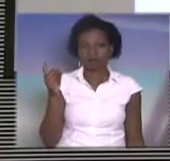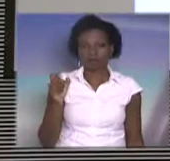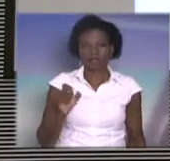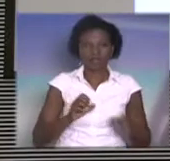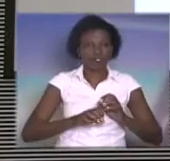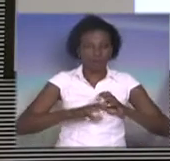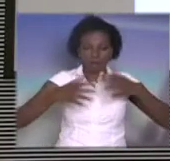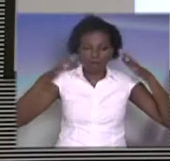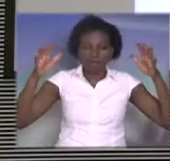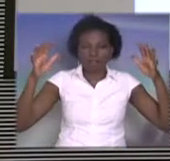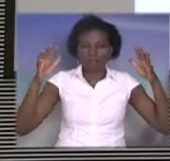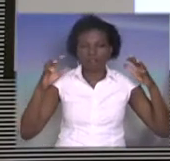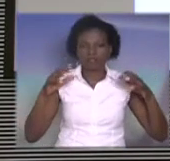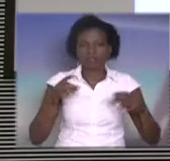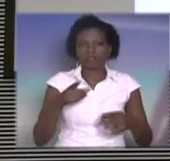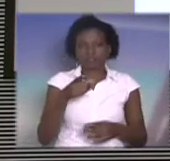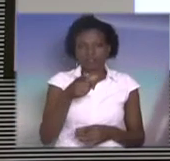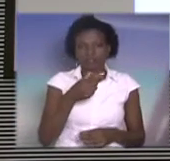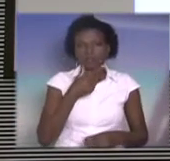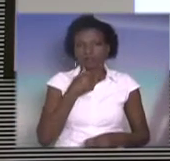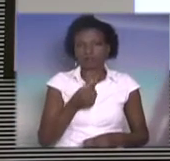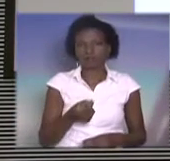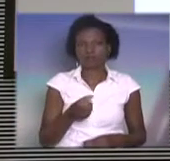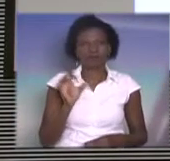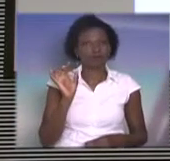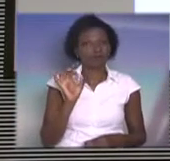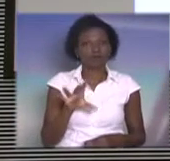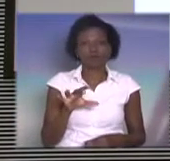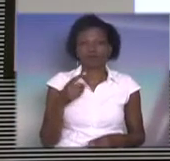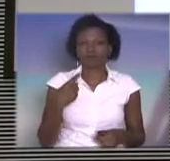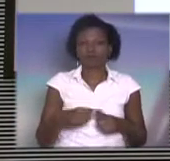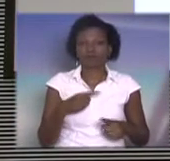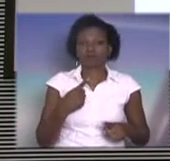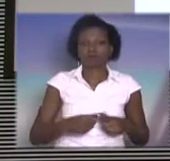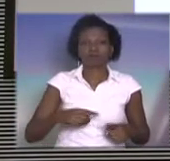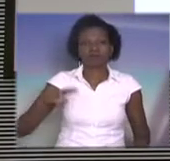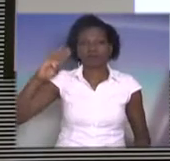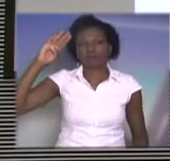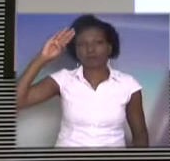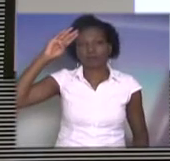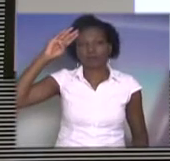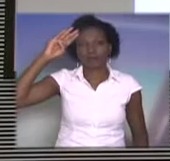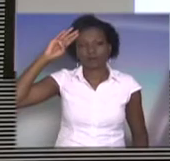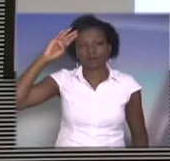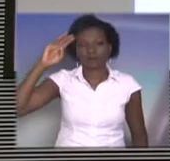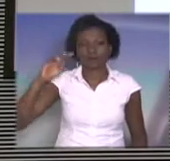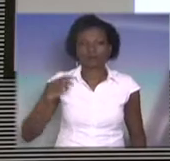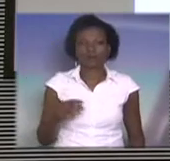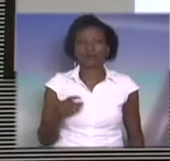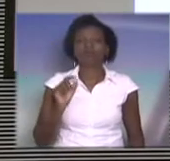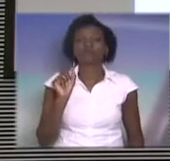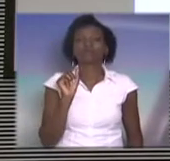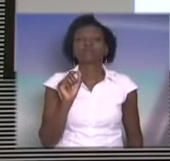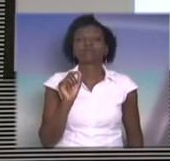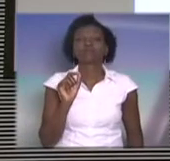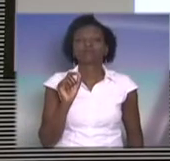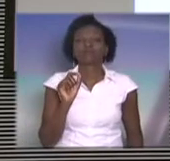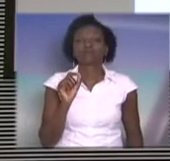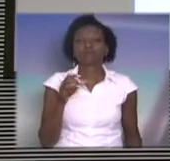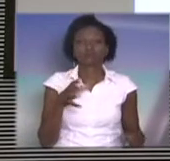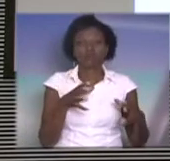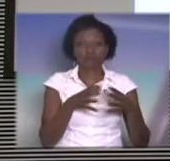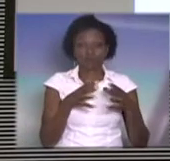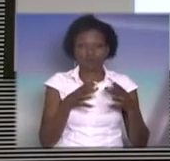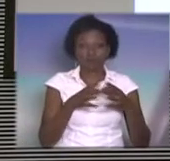explodido. Explodiram esse rapaz simplesmente porque ele era soldado do Exército. Quem matou esse menino? Os defensores